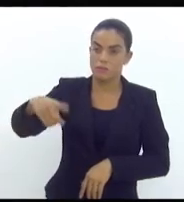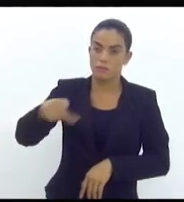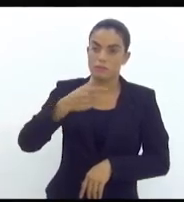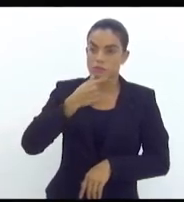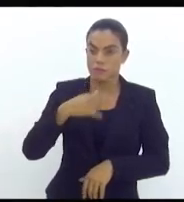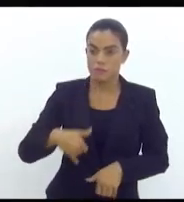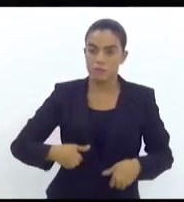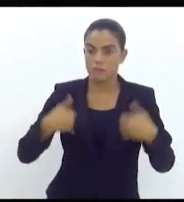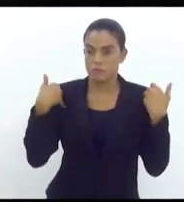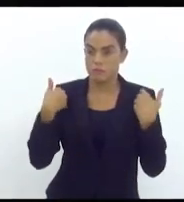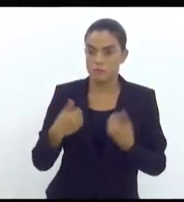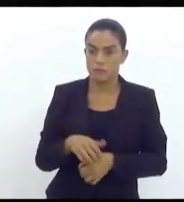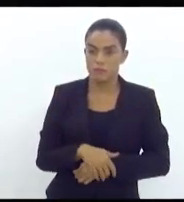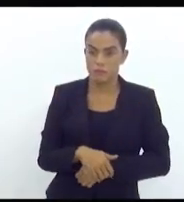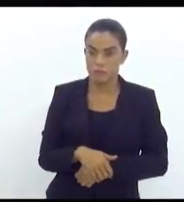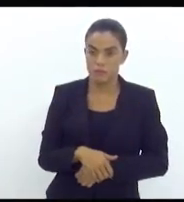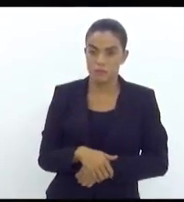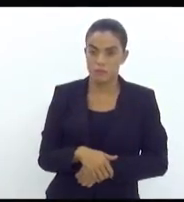honrados